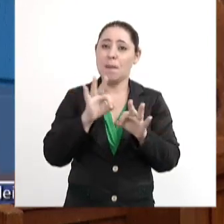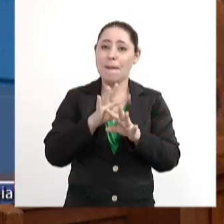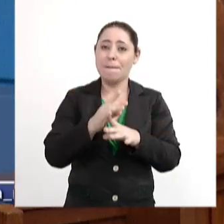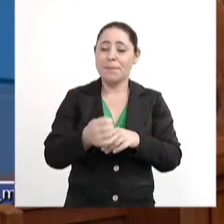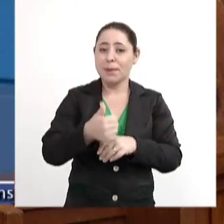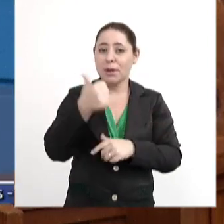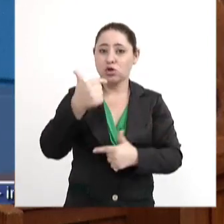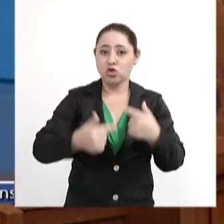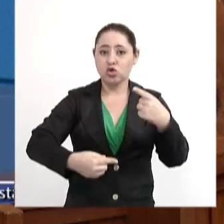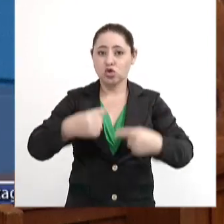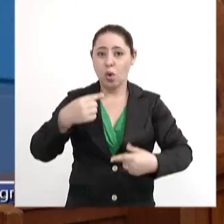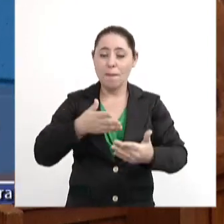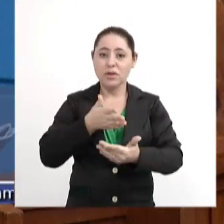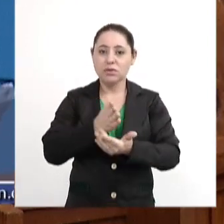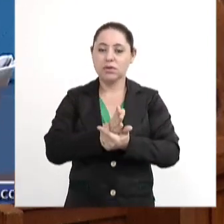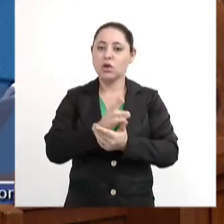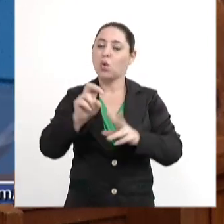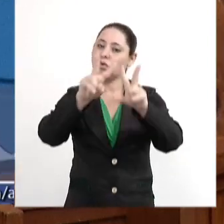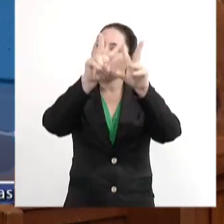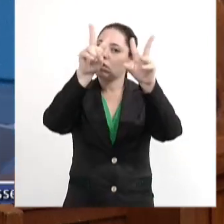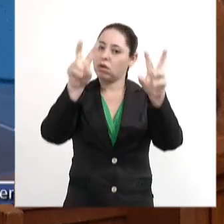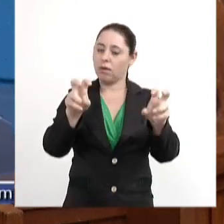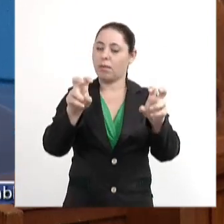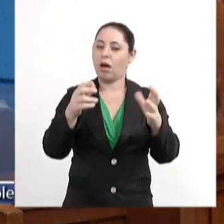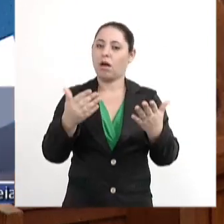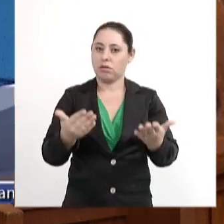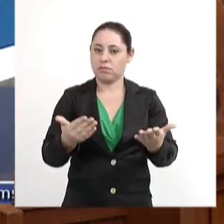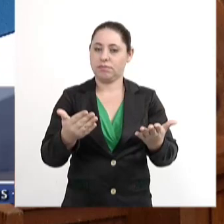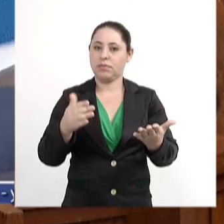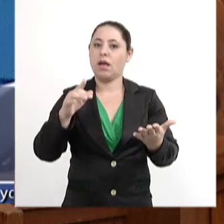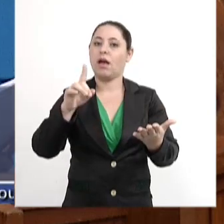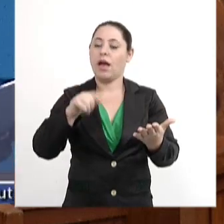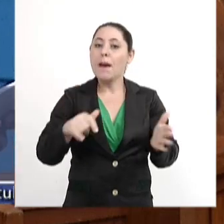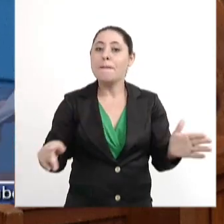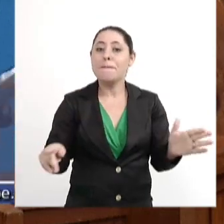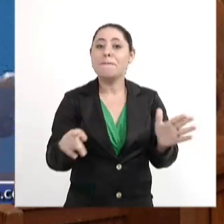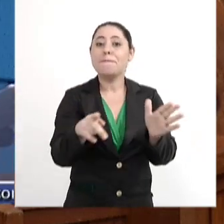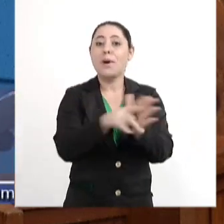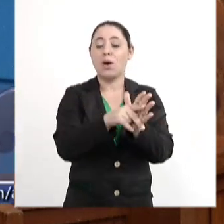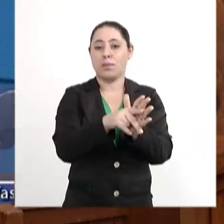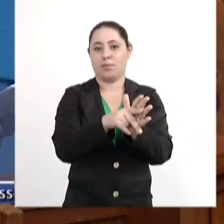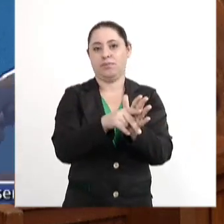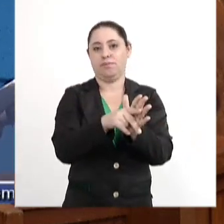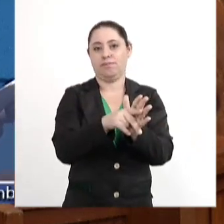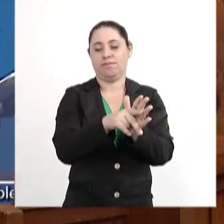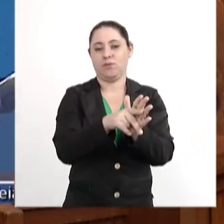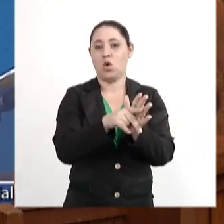fase, de que essa matéria ela é de competência